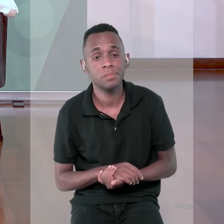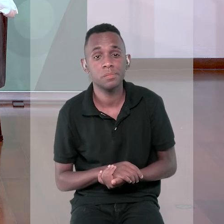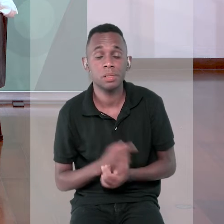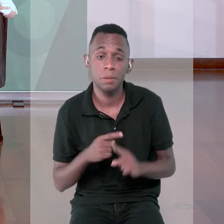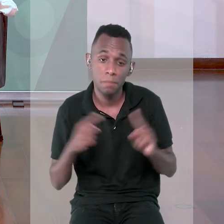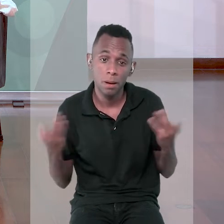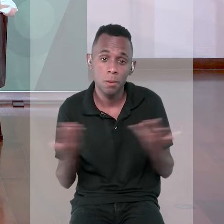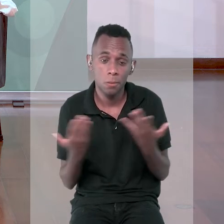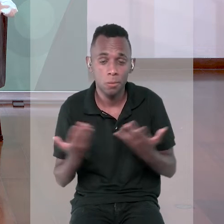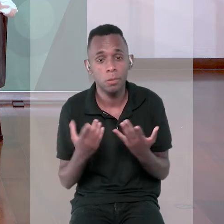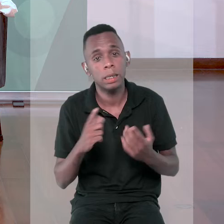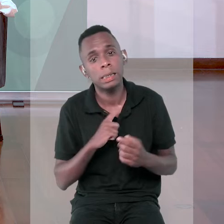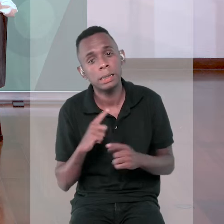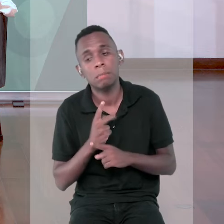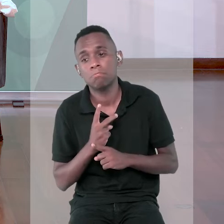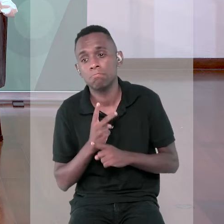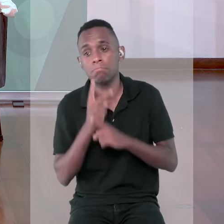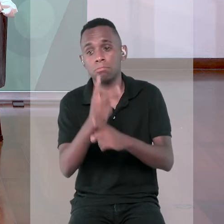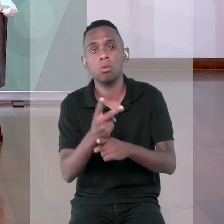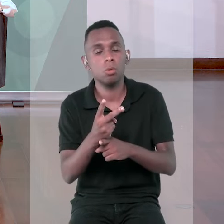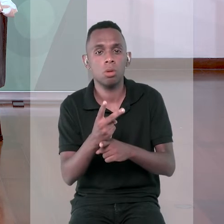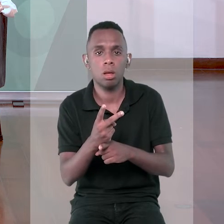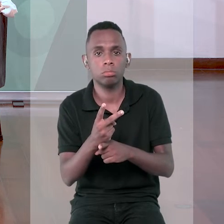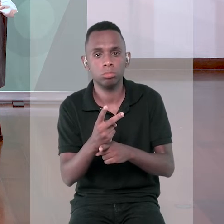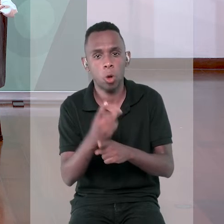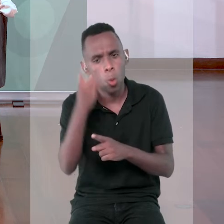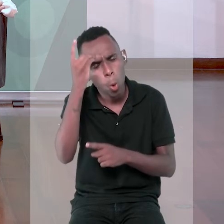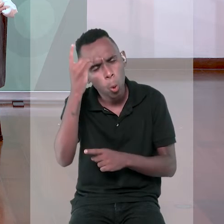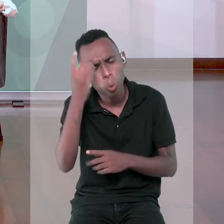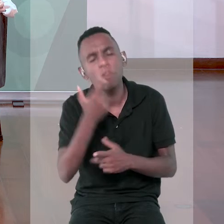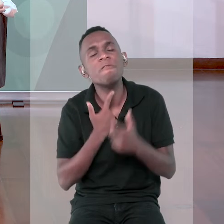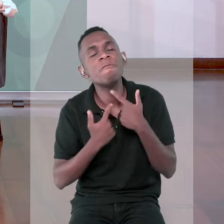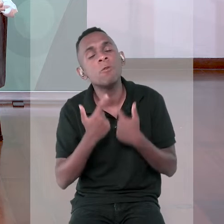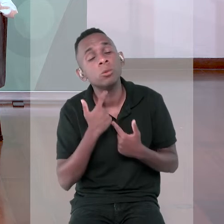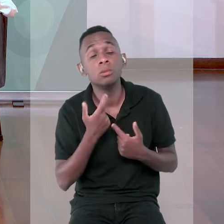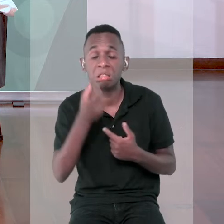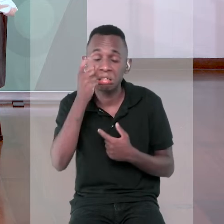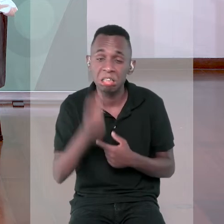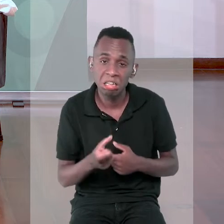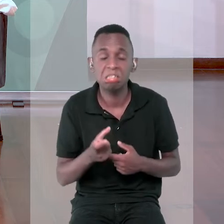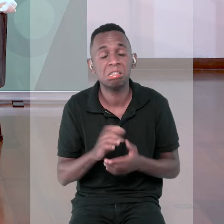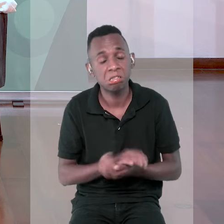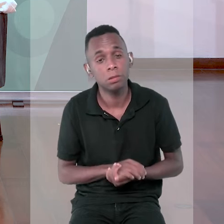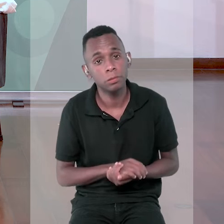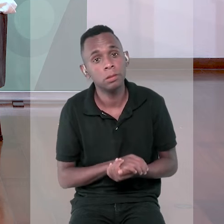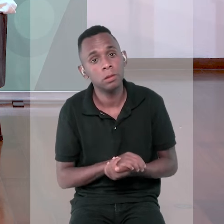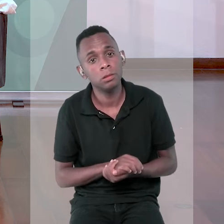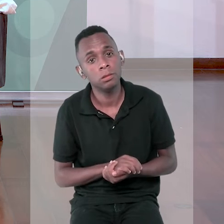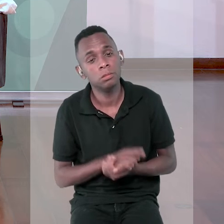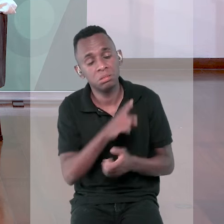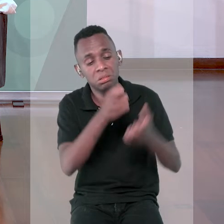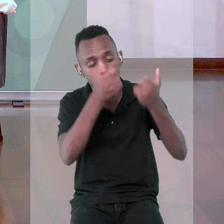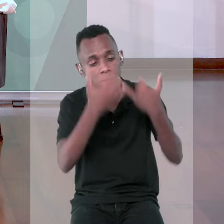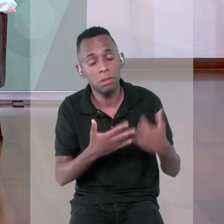Mas hoje tem muito essa coisa da busca de seguir a vocação, né? Você fala, é interessantíssima essa parte que a Isabelle